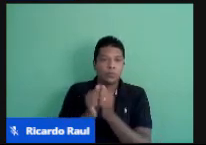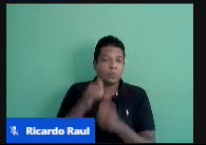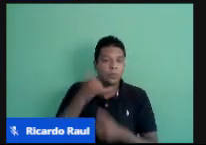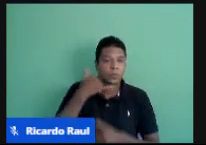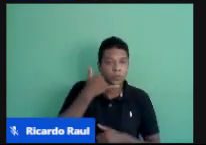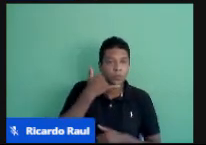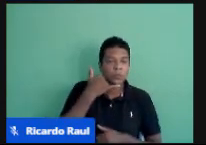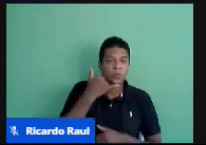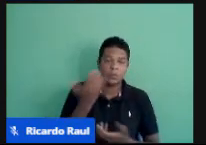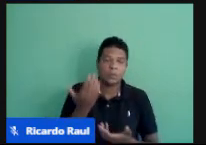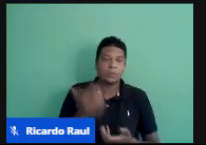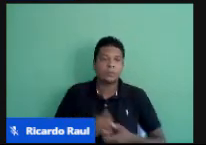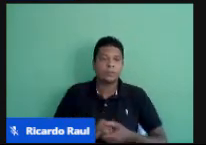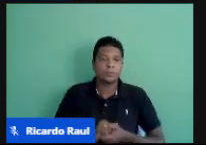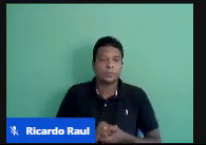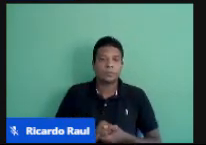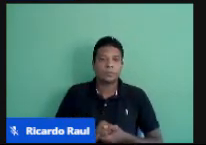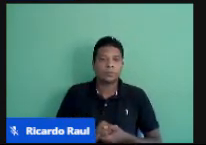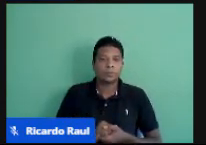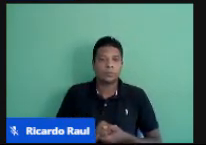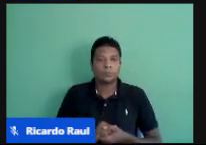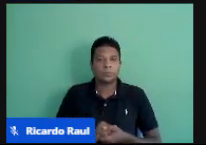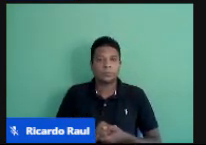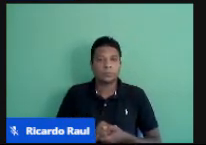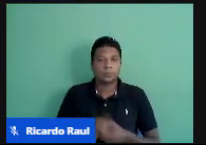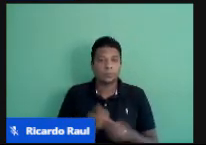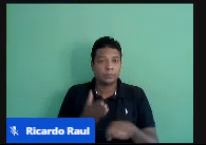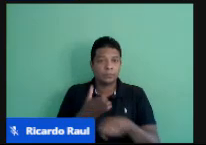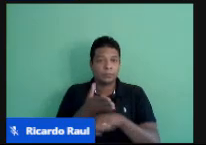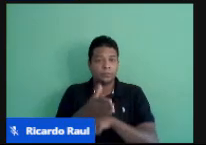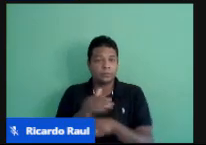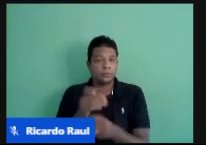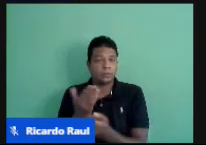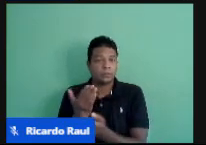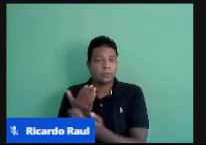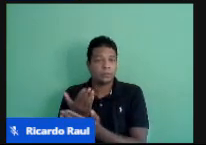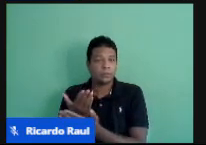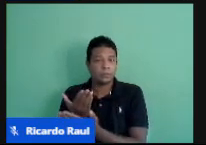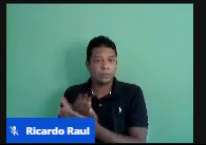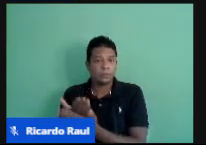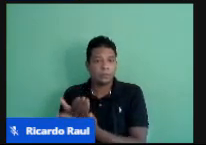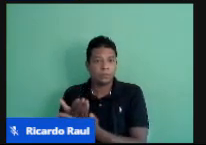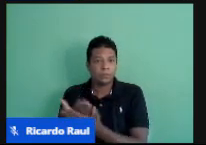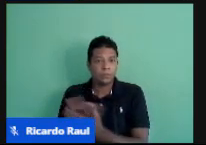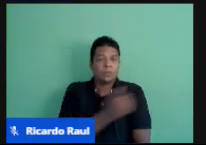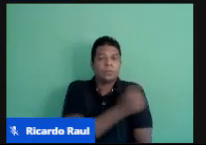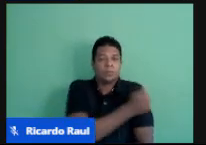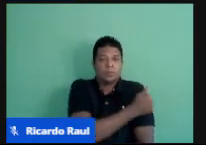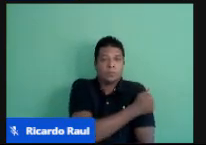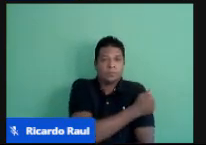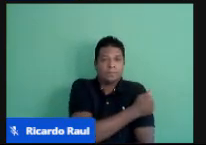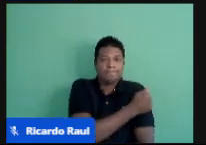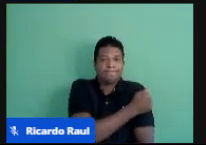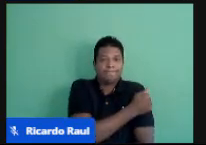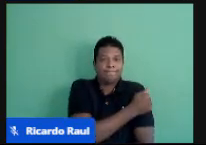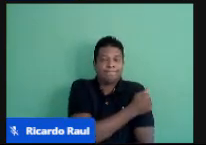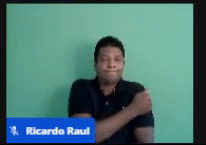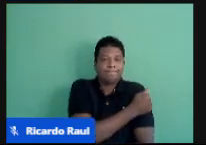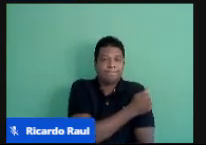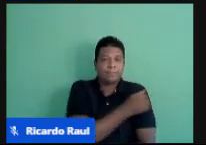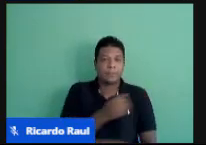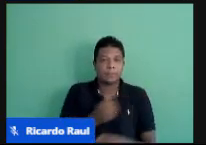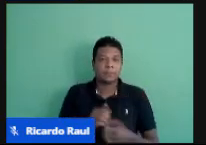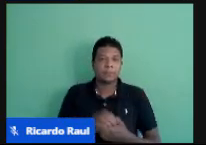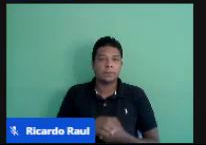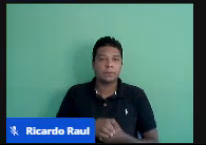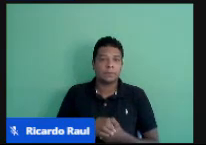ele utiliza para ter acesso à aula, né, e aí o aluno, ele acaba tendo acesso a